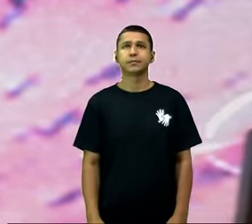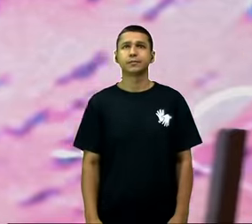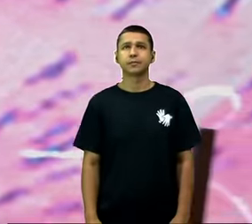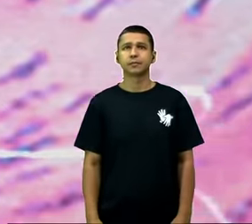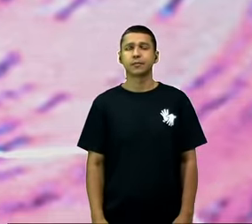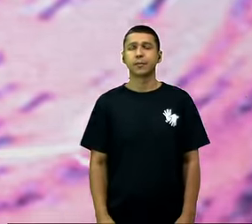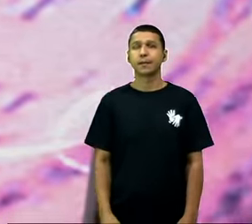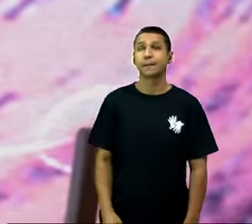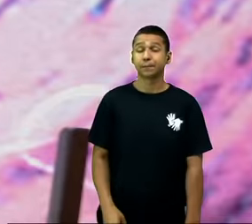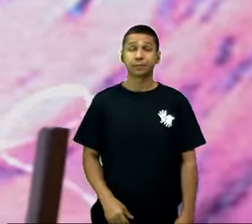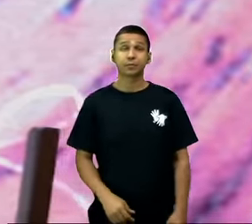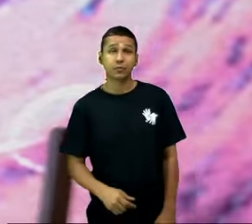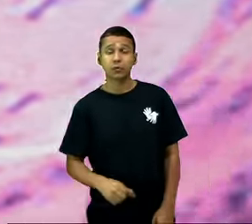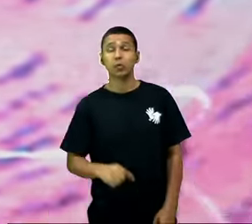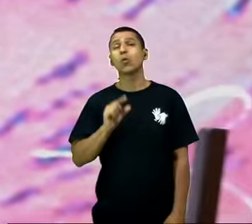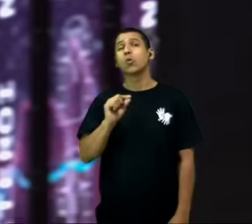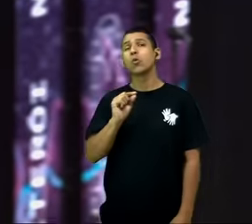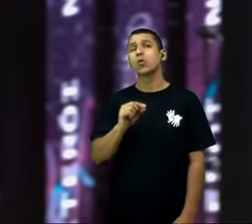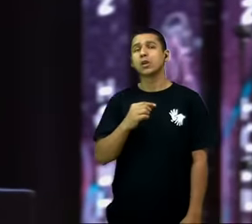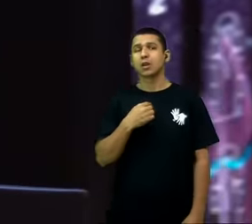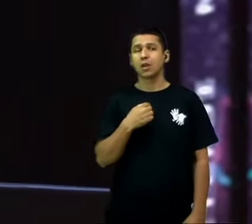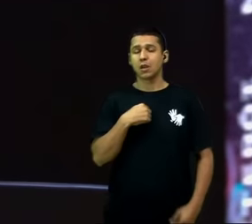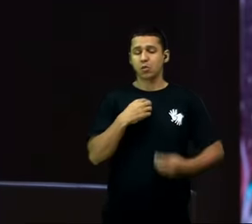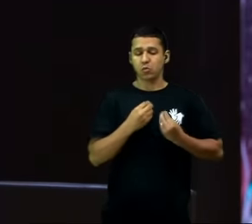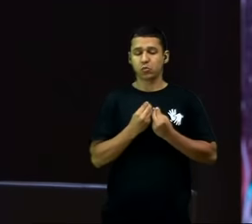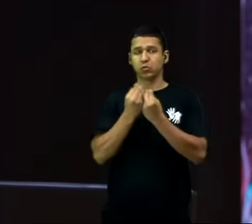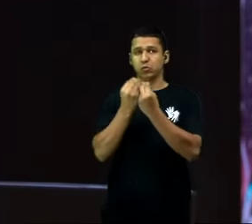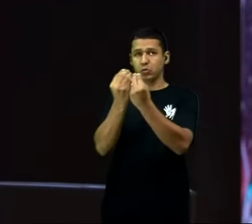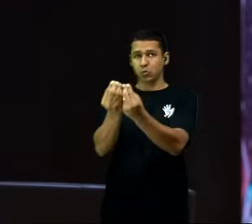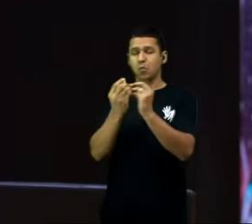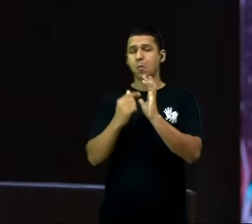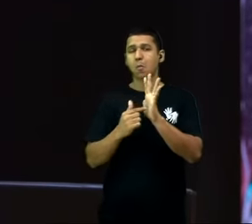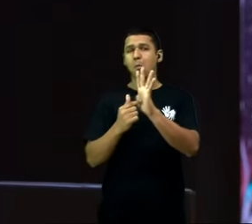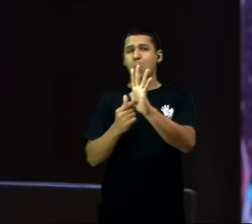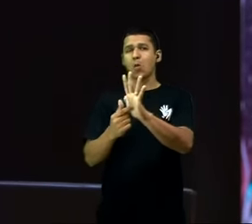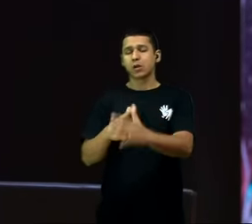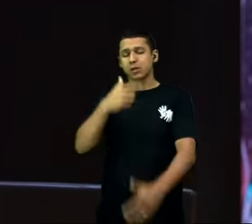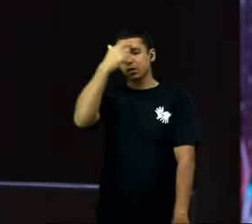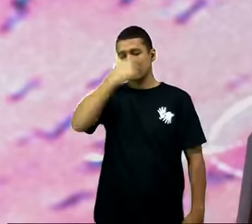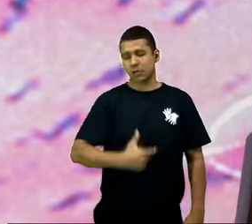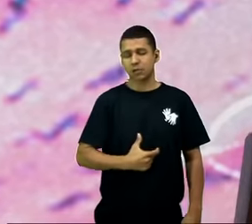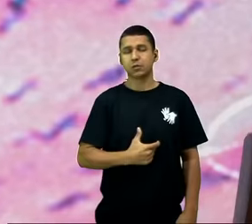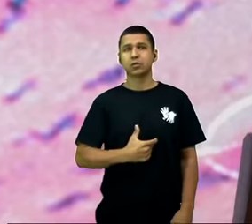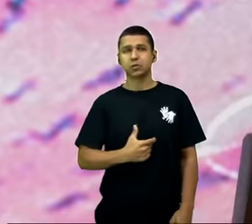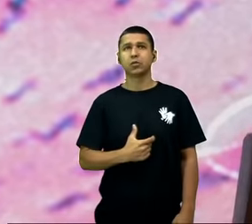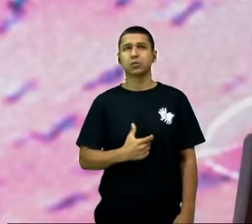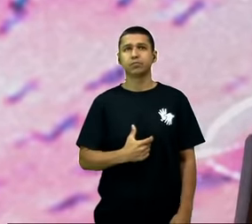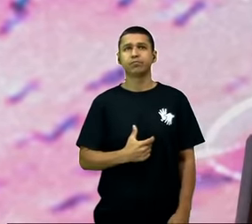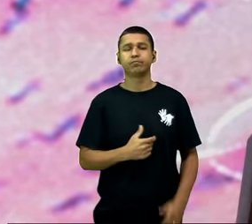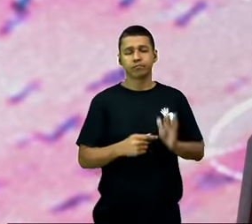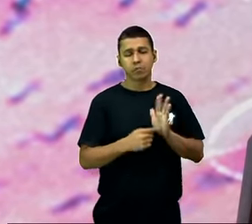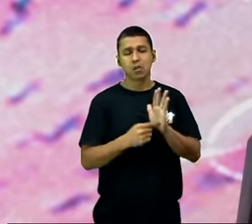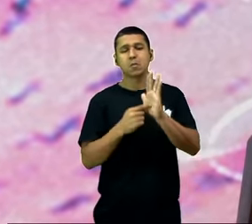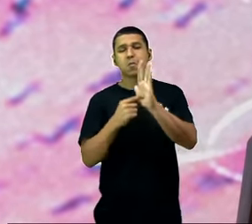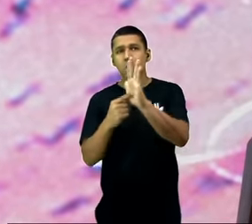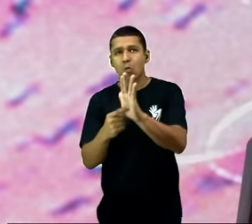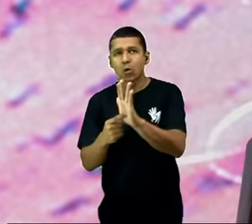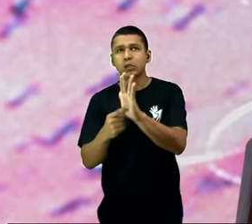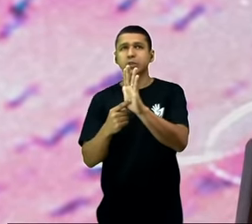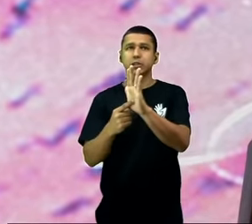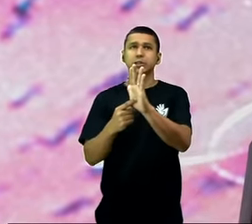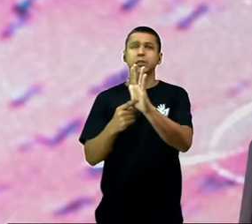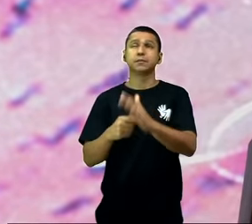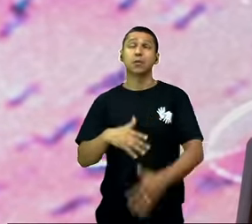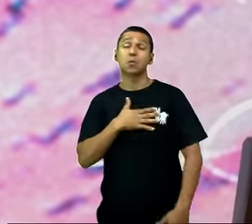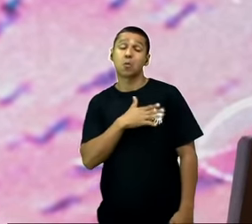Repete comigo, diga assim: aquilo que eu entrego me define. Sabe por que me define? Porque aquilo que eu entrego revela o estado pleno do meu coração e das